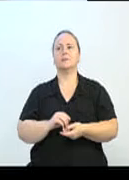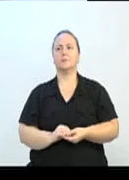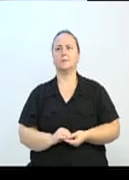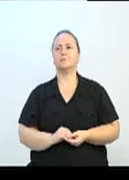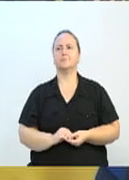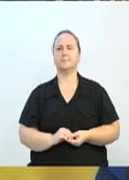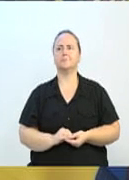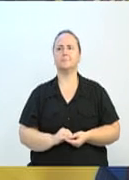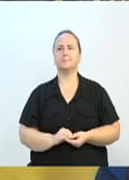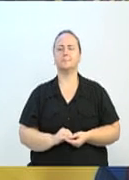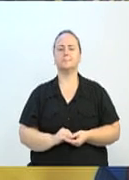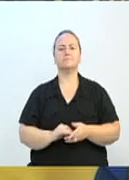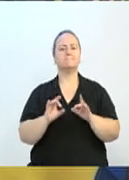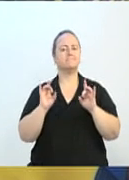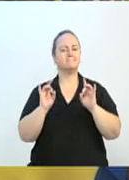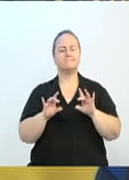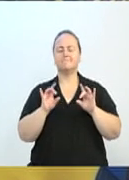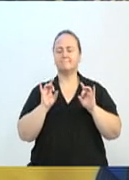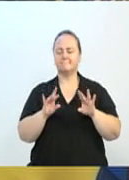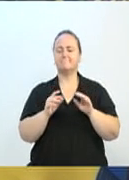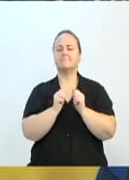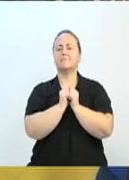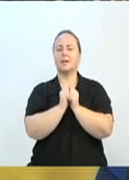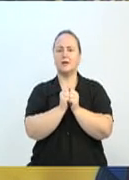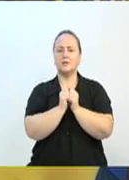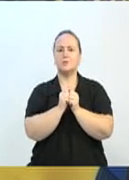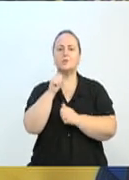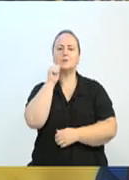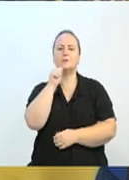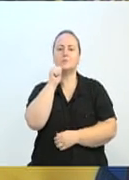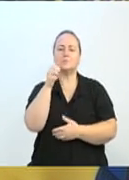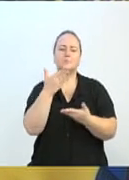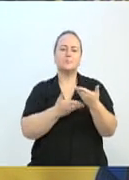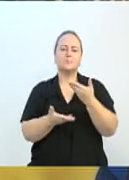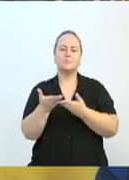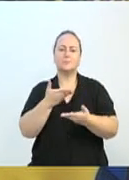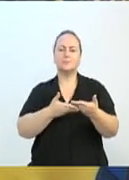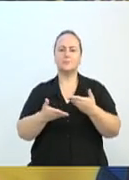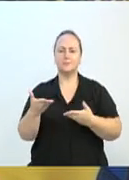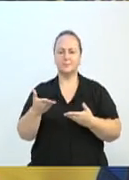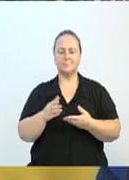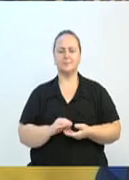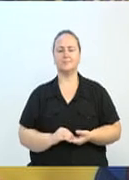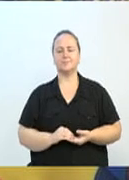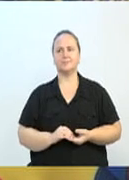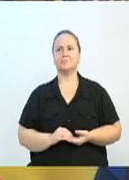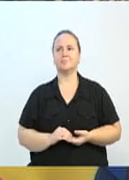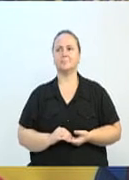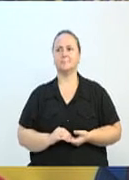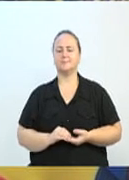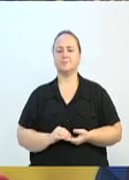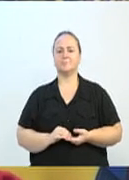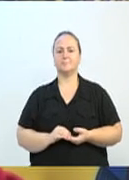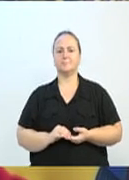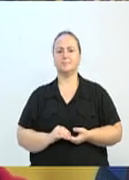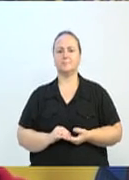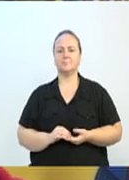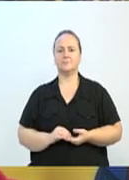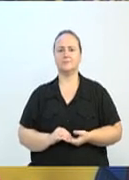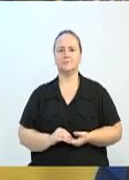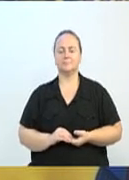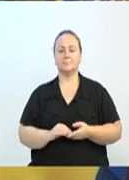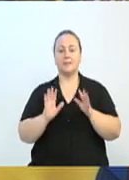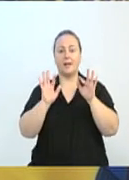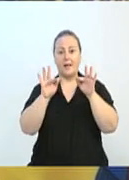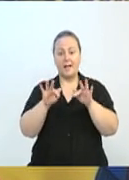sempre muito especial a gente estar entre mulheres também né Oi e para finalizar eu só